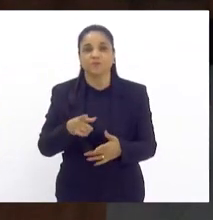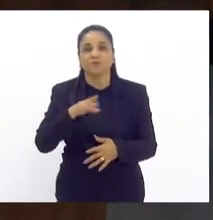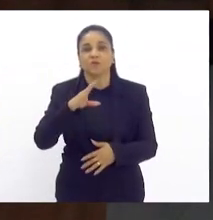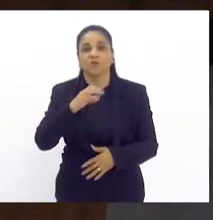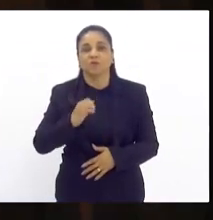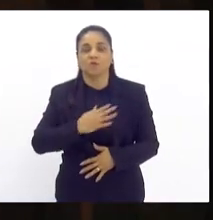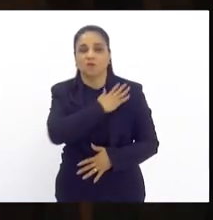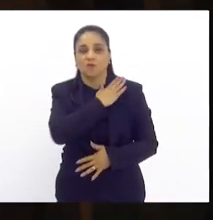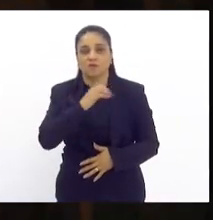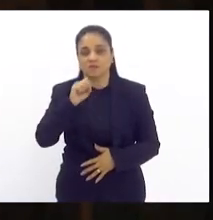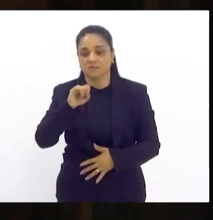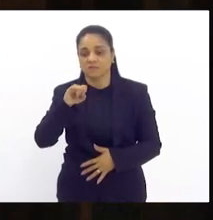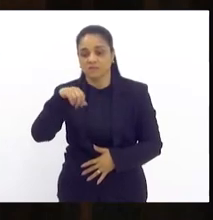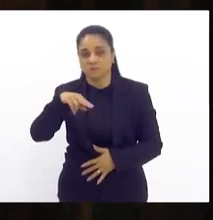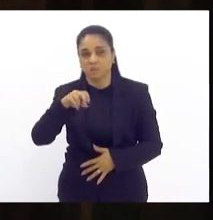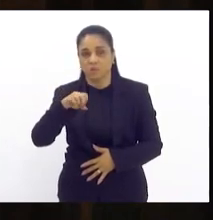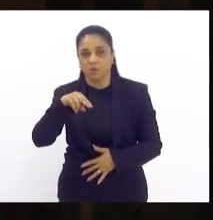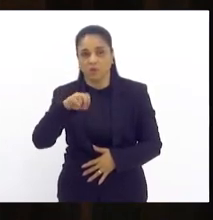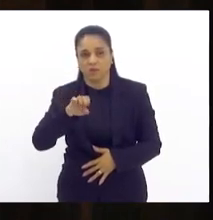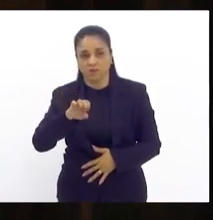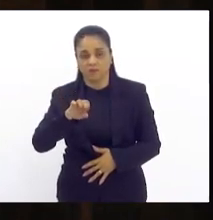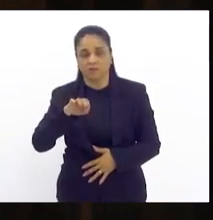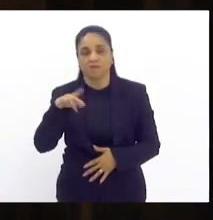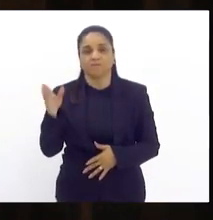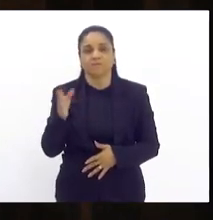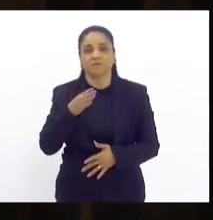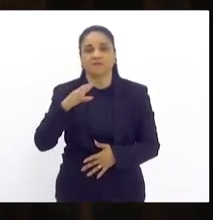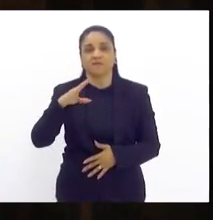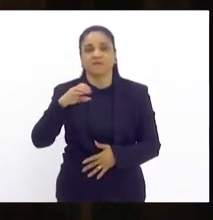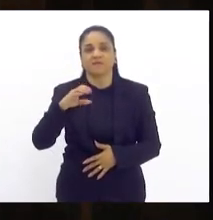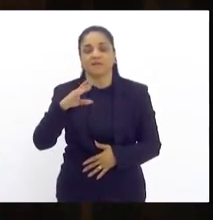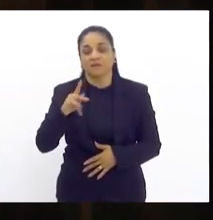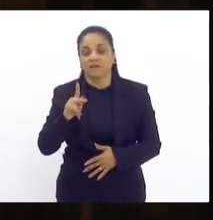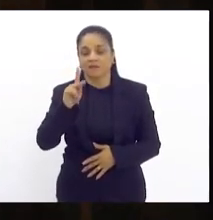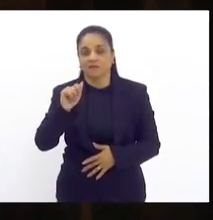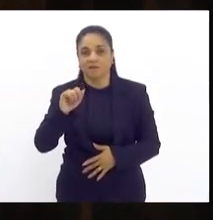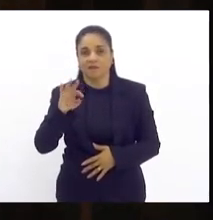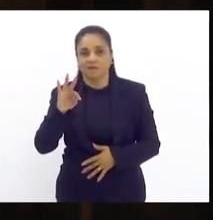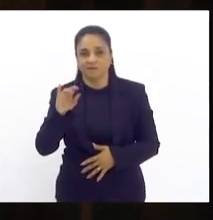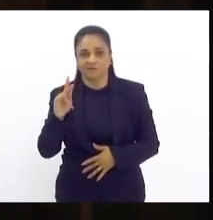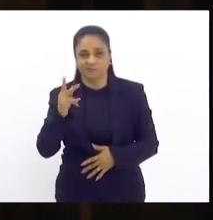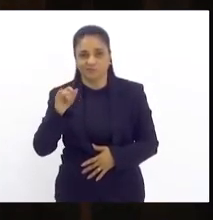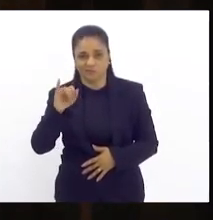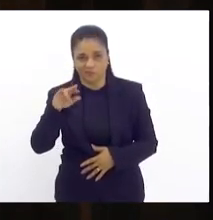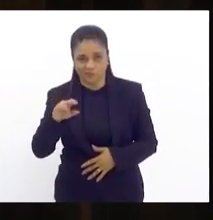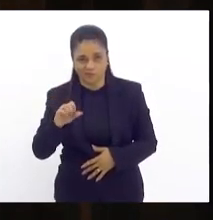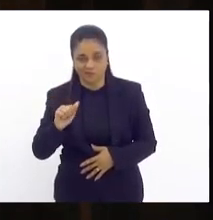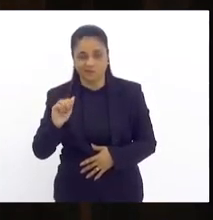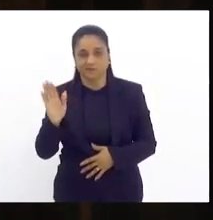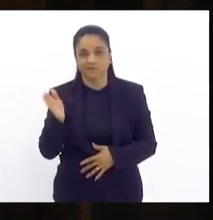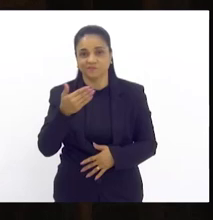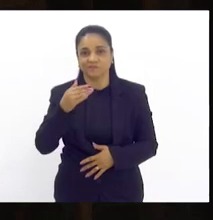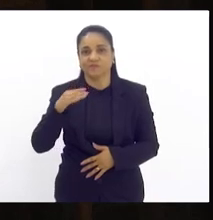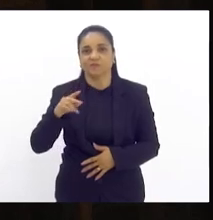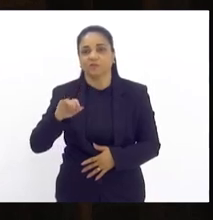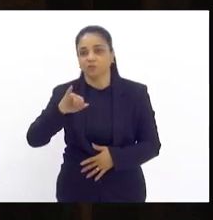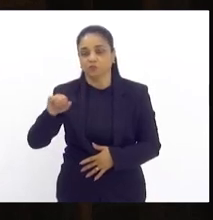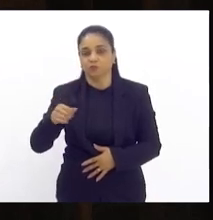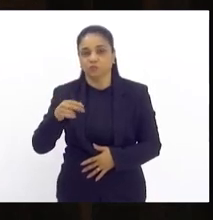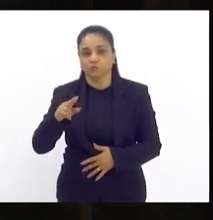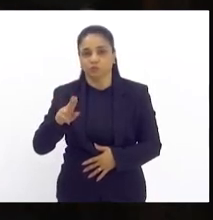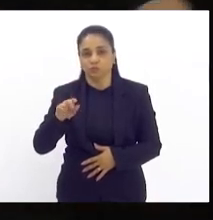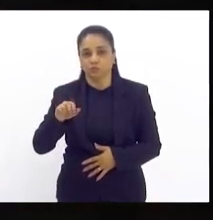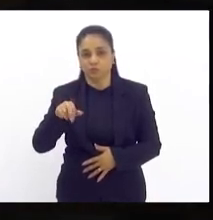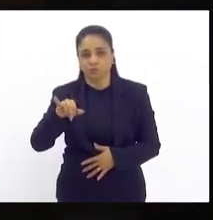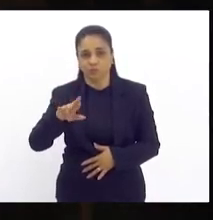Coronel Simone Maeso, Coronel Cátia Rodrigues Torres, Coronel Júri da Silva